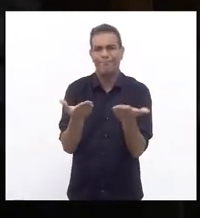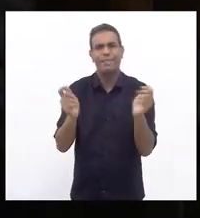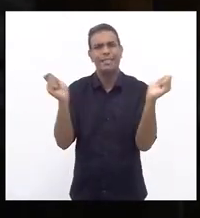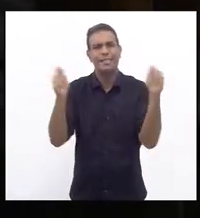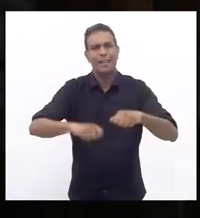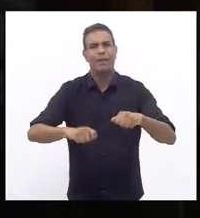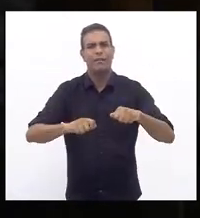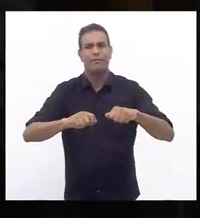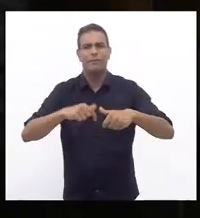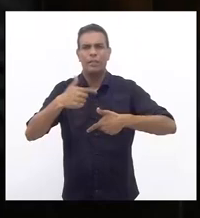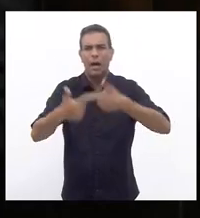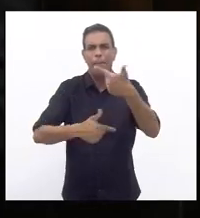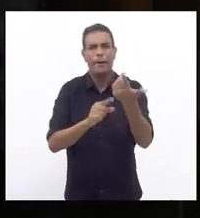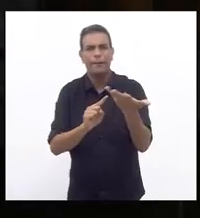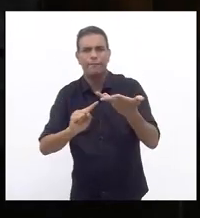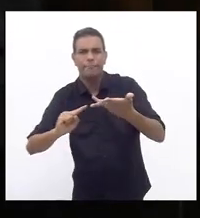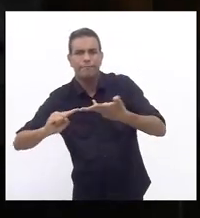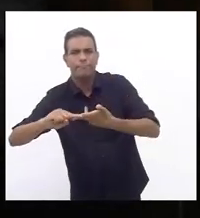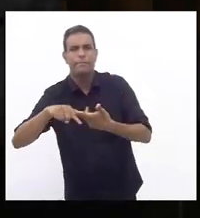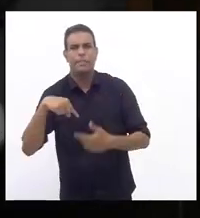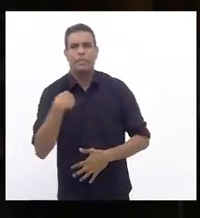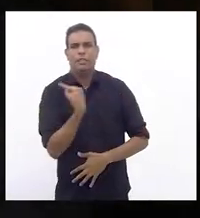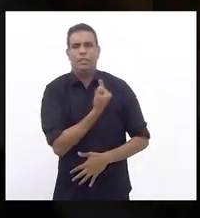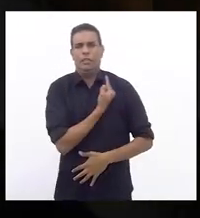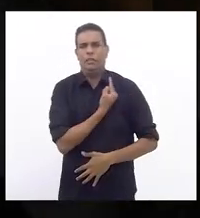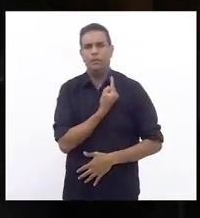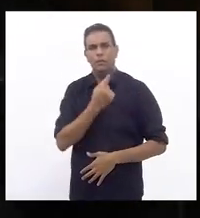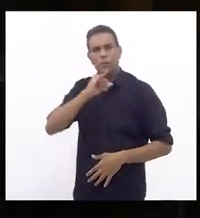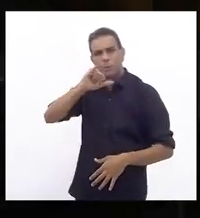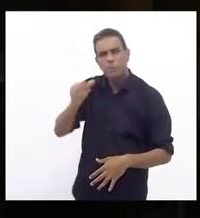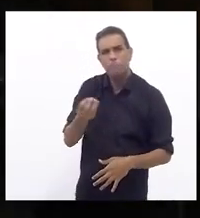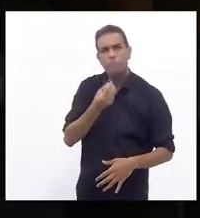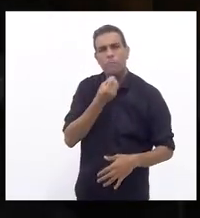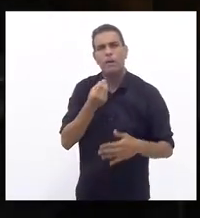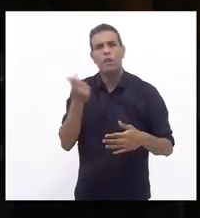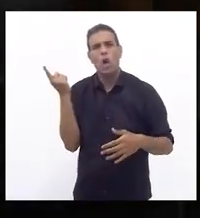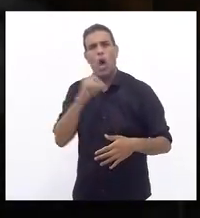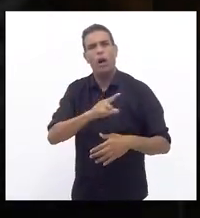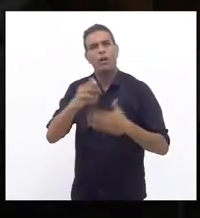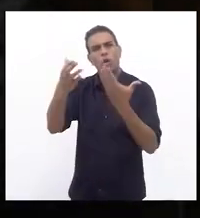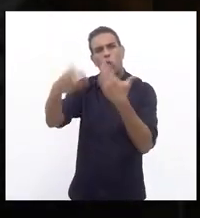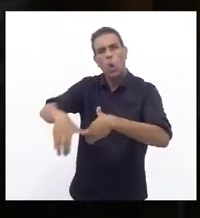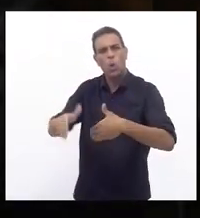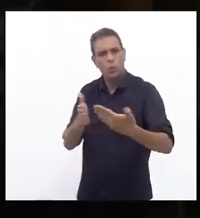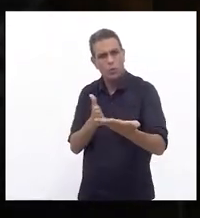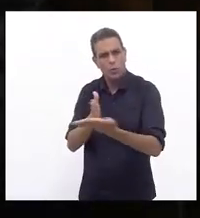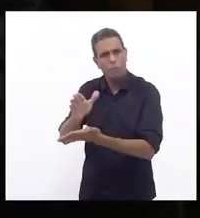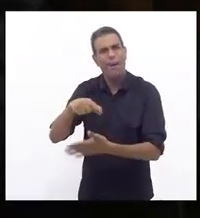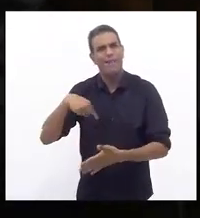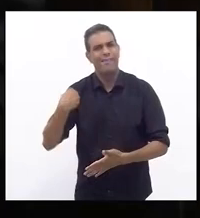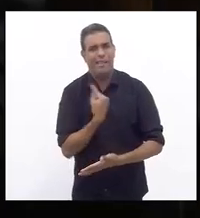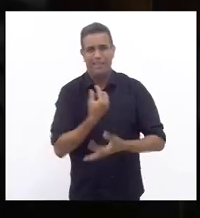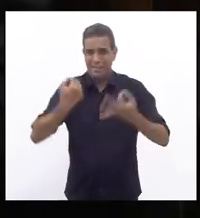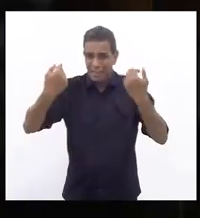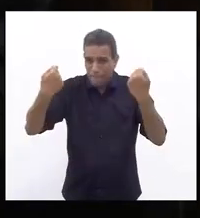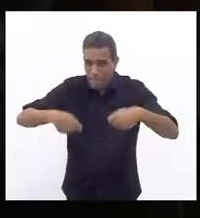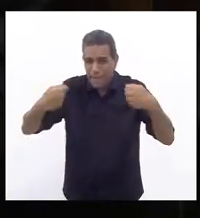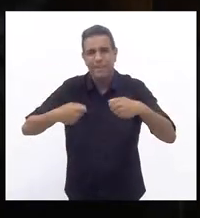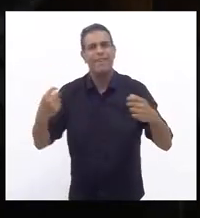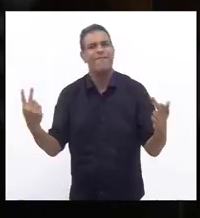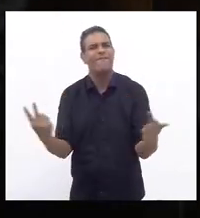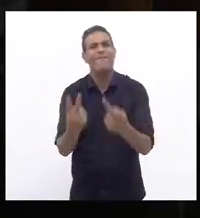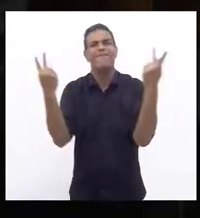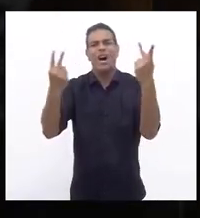não tropeçaram e caíram dentro da SEDAI, entraram por mérito, por concurso público, e